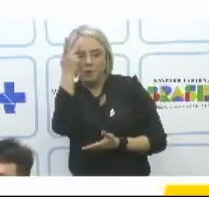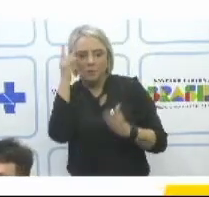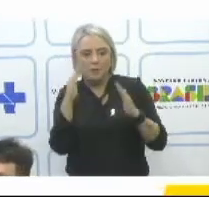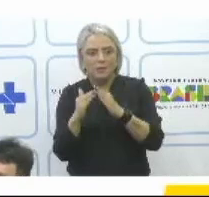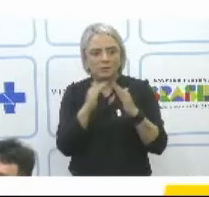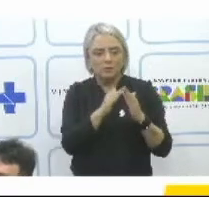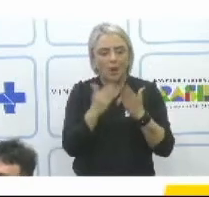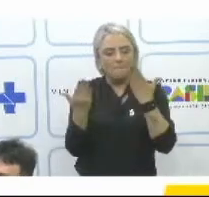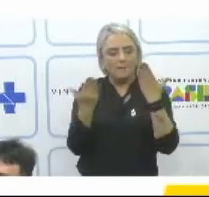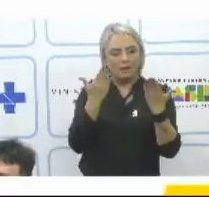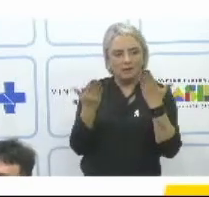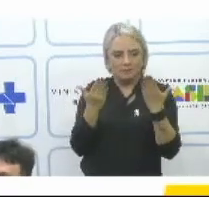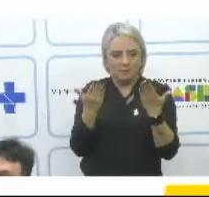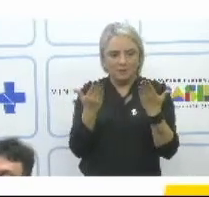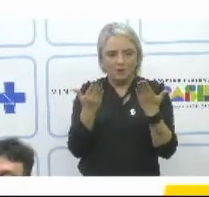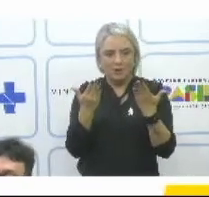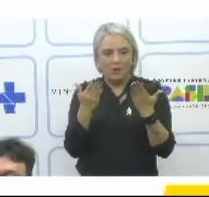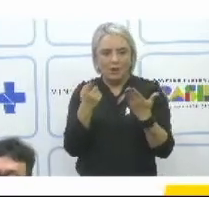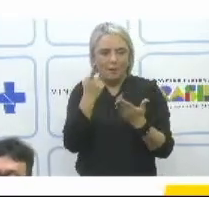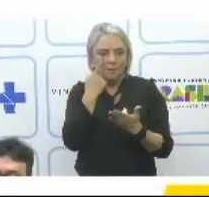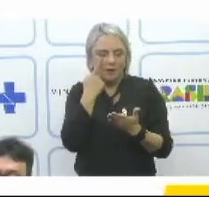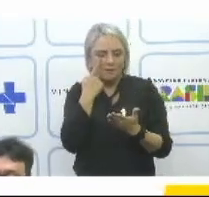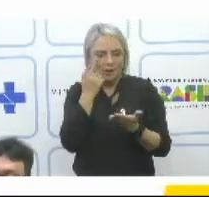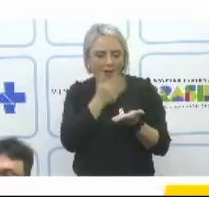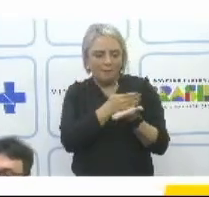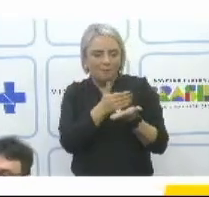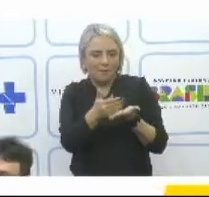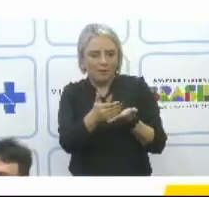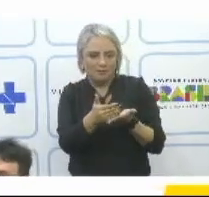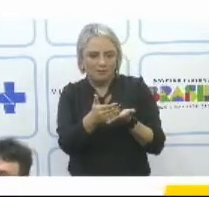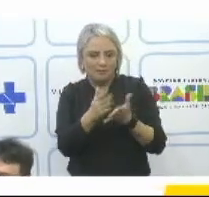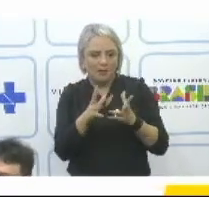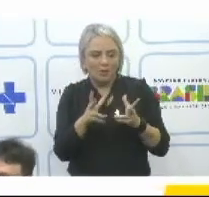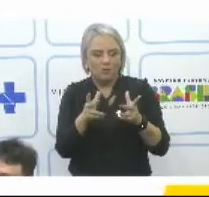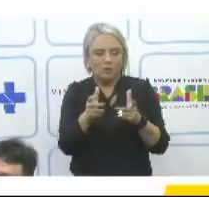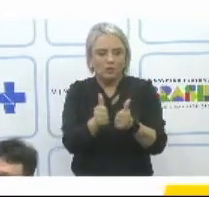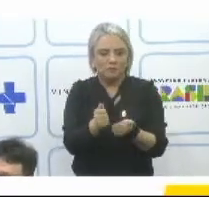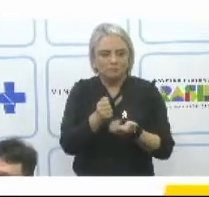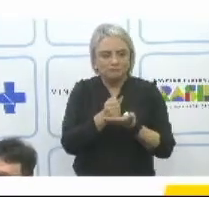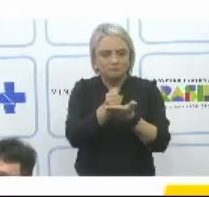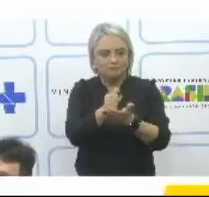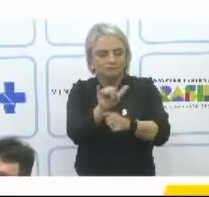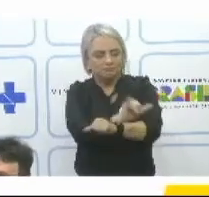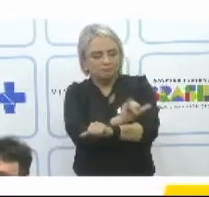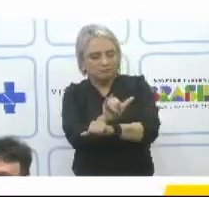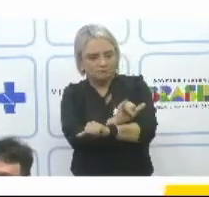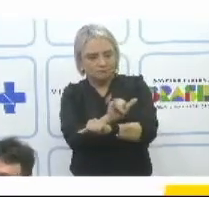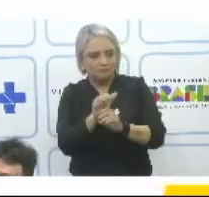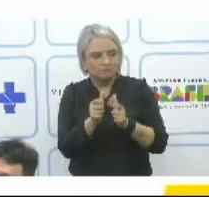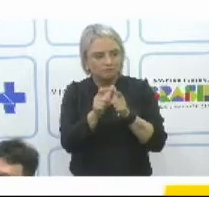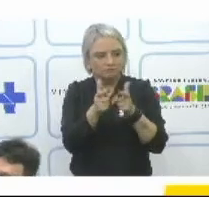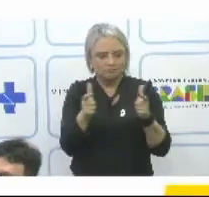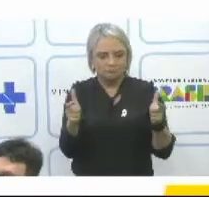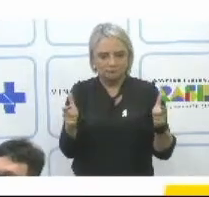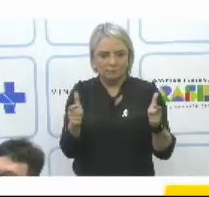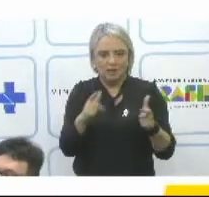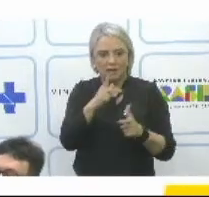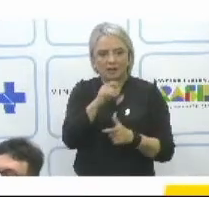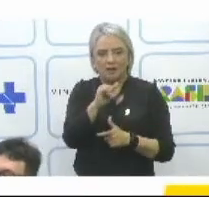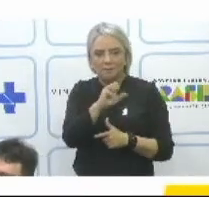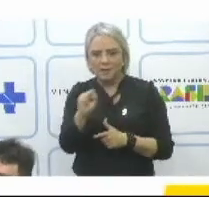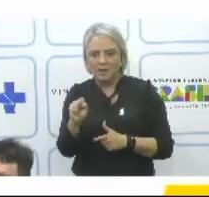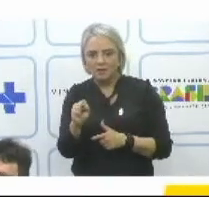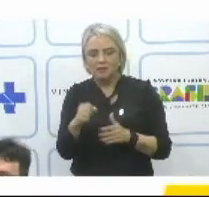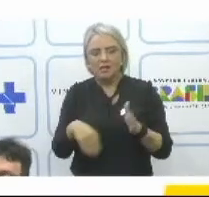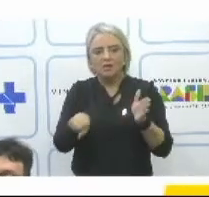nosso parâmetro, e a gente fez uma previsão a partir, né, de todas essas ofertas estratégicas, né, de ampliação das PICs, em